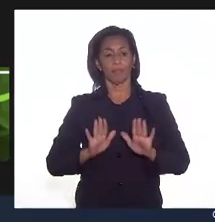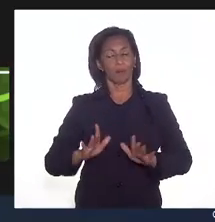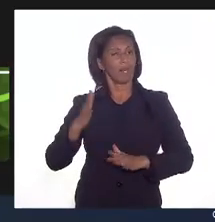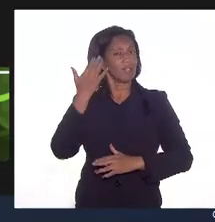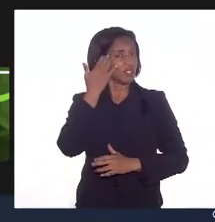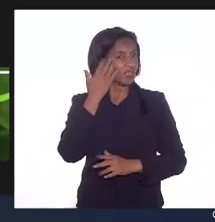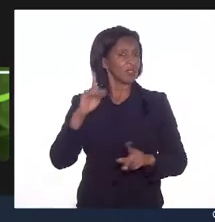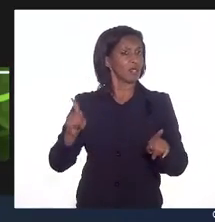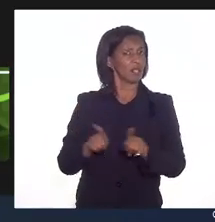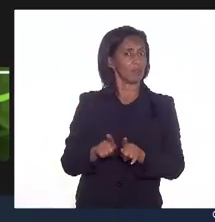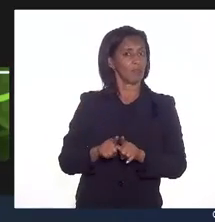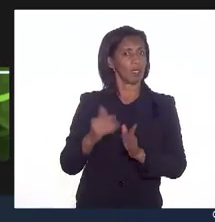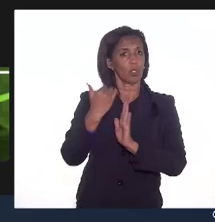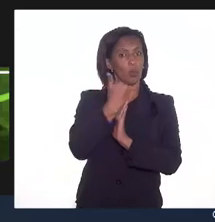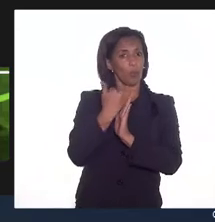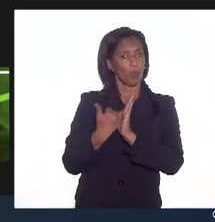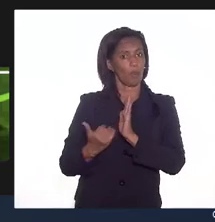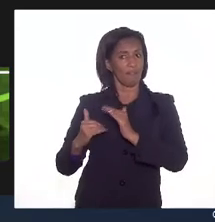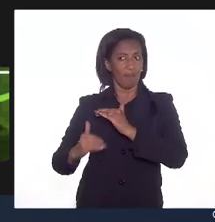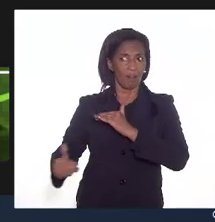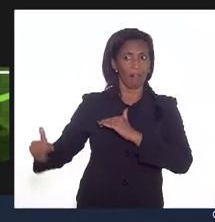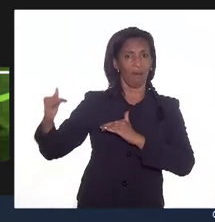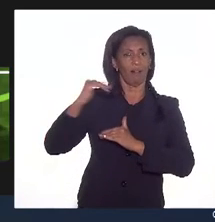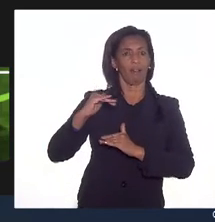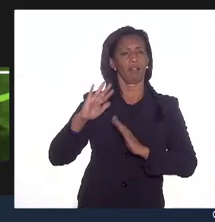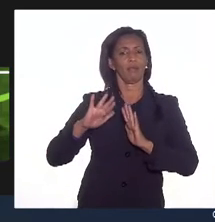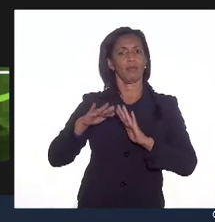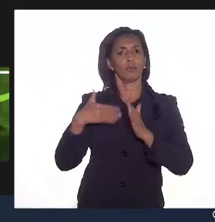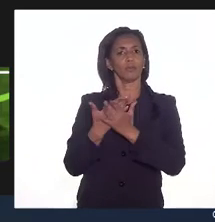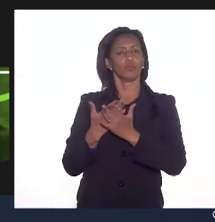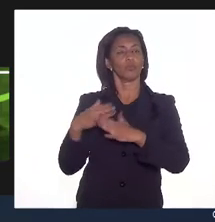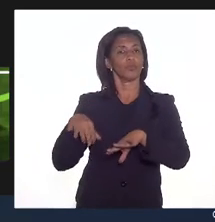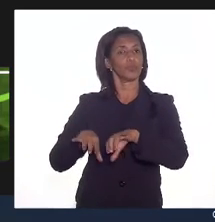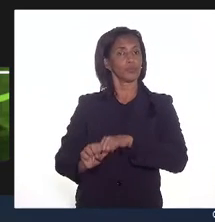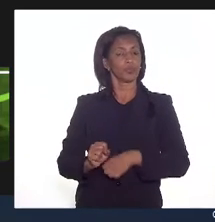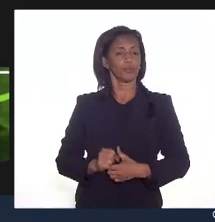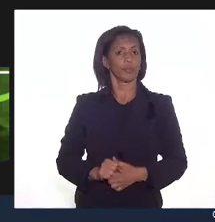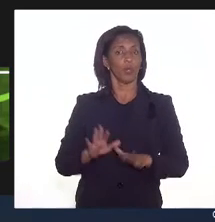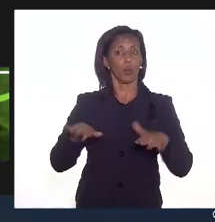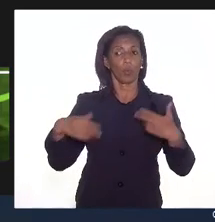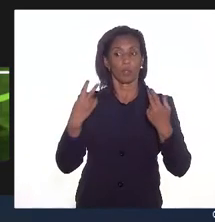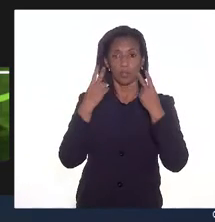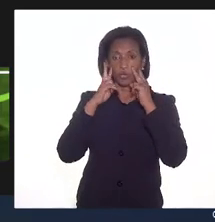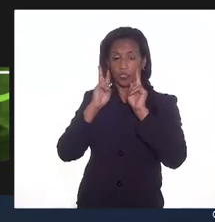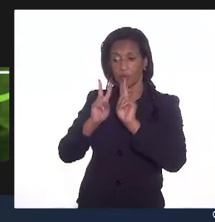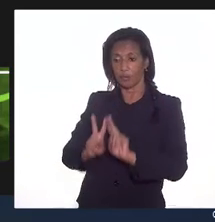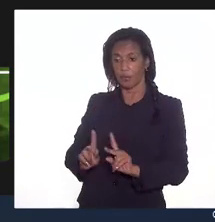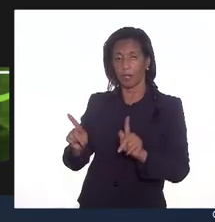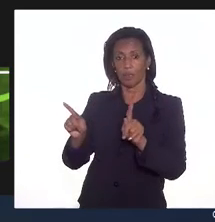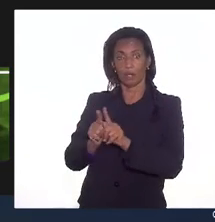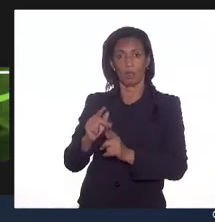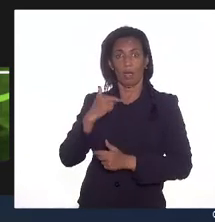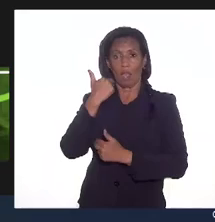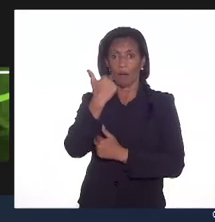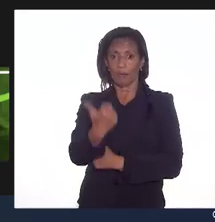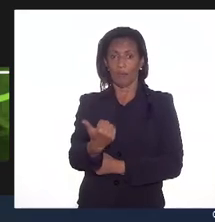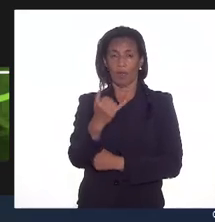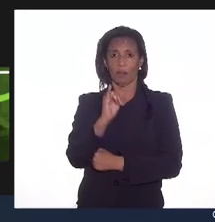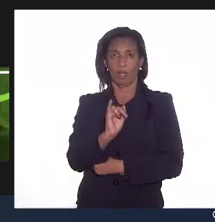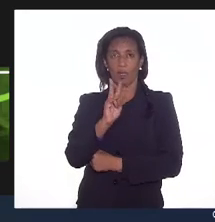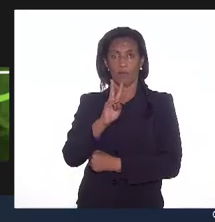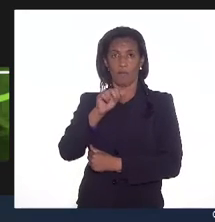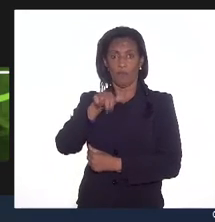a gente entende também que o programa ele vai além da escola de formação quando a gente vê aqui a fala da Ivana